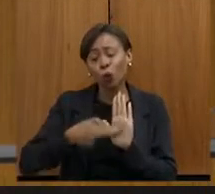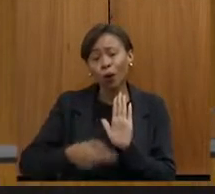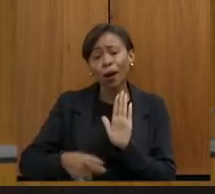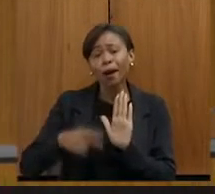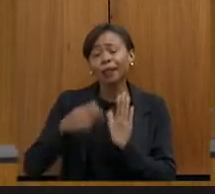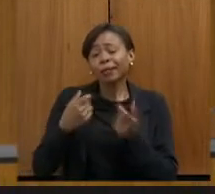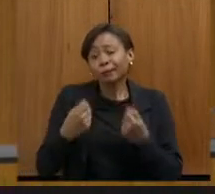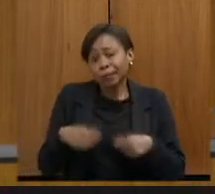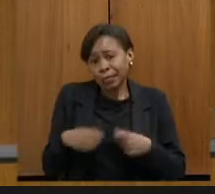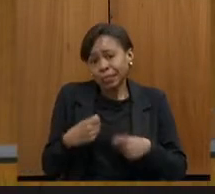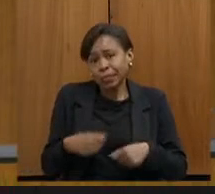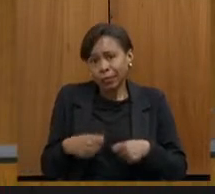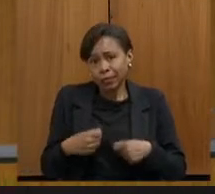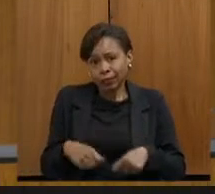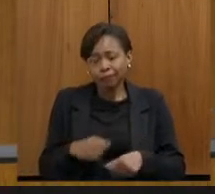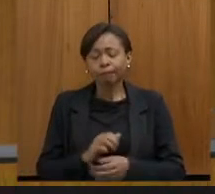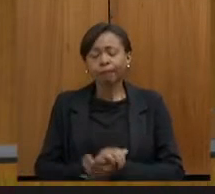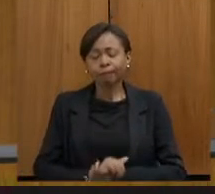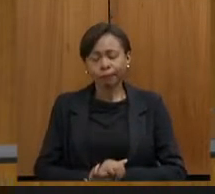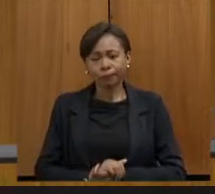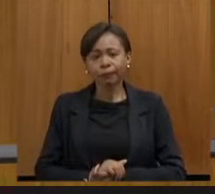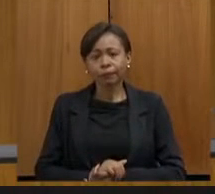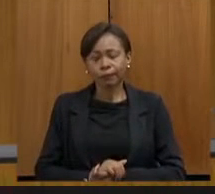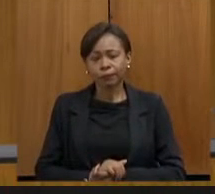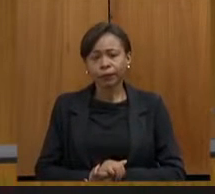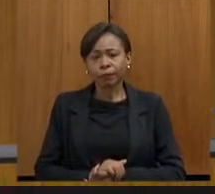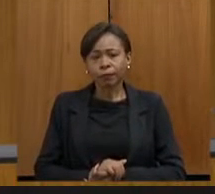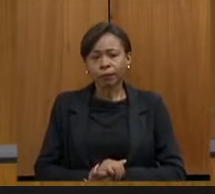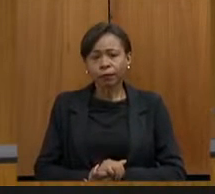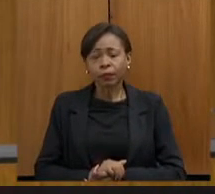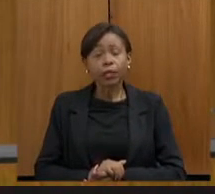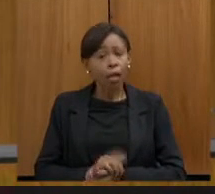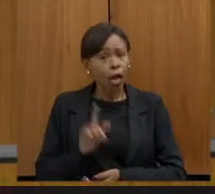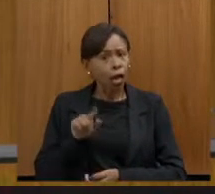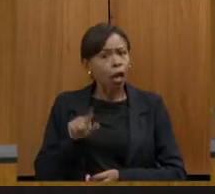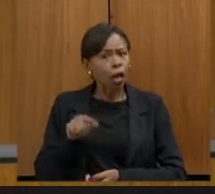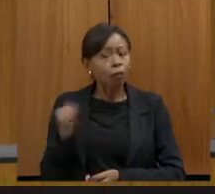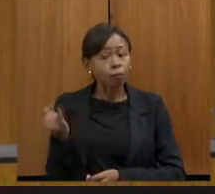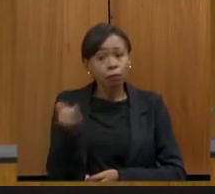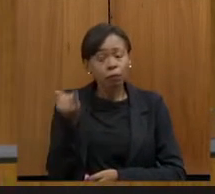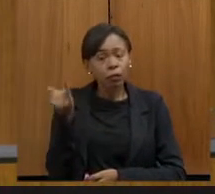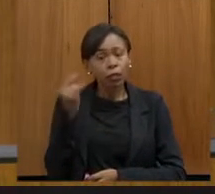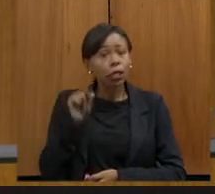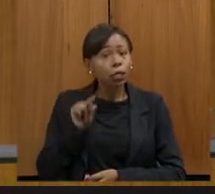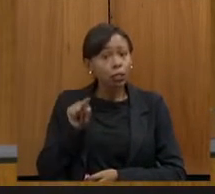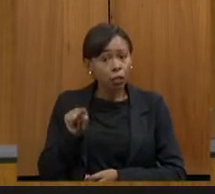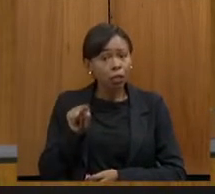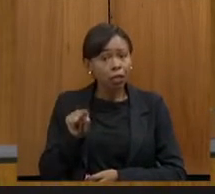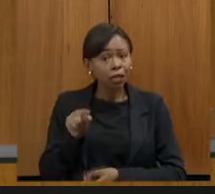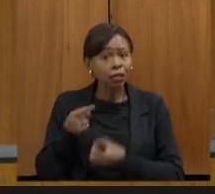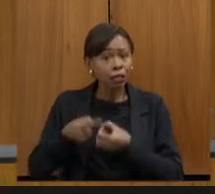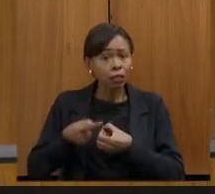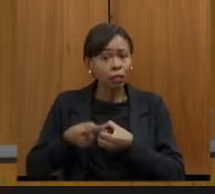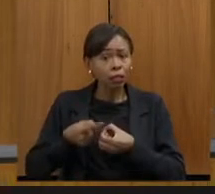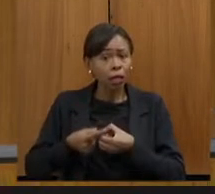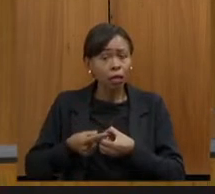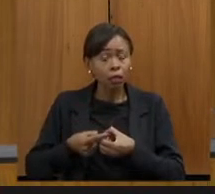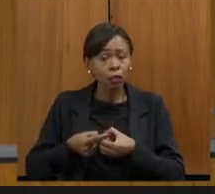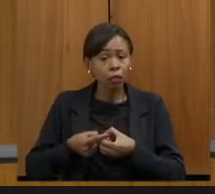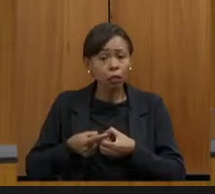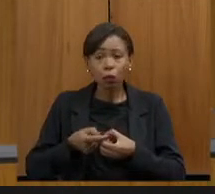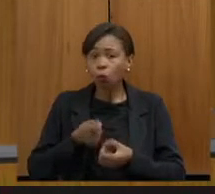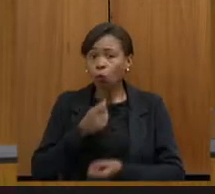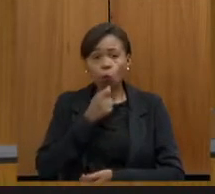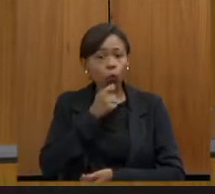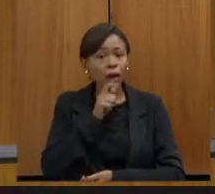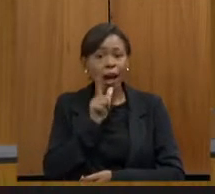claro, que são partes importantes da nossa cidade onde ainda não tem nem sequer água tratada.